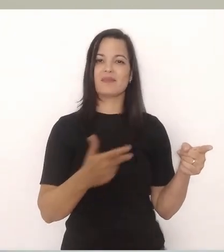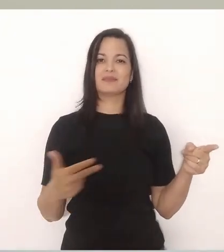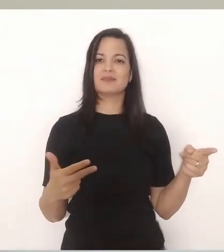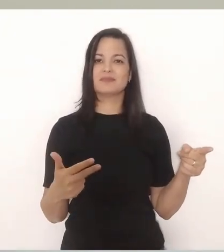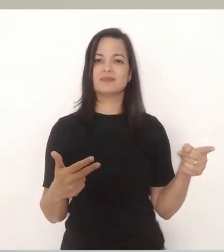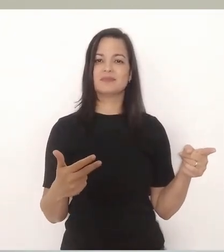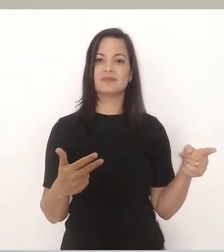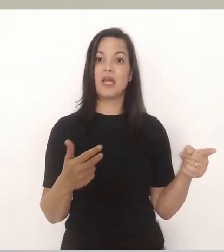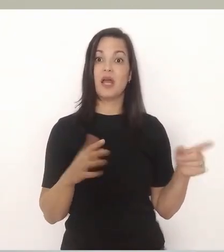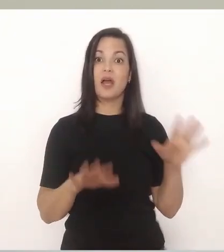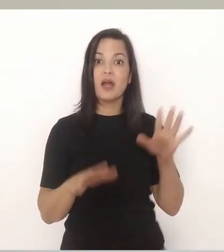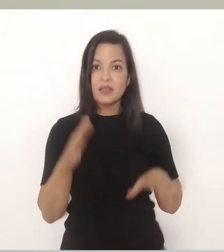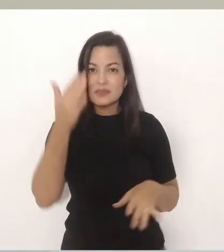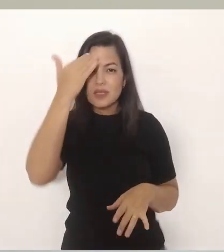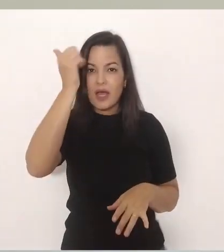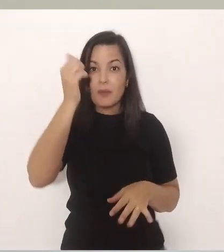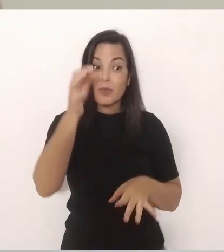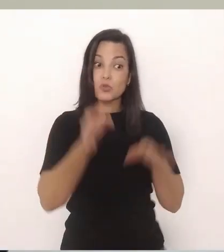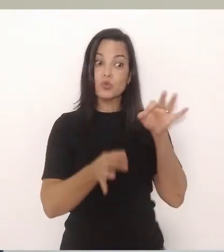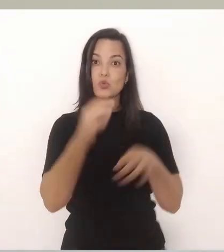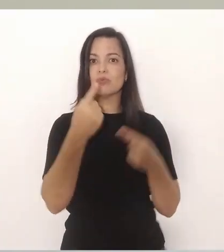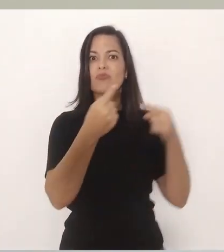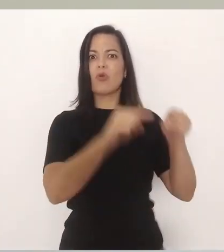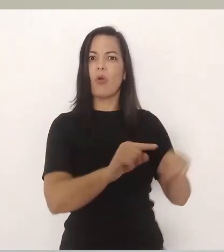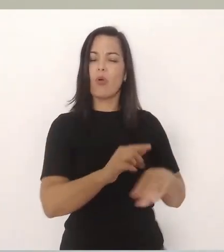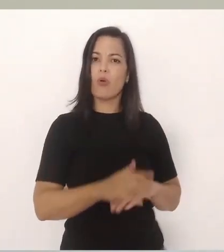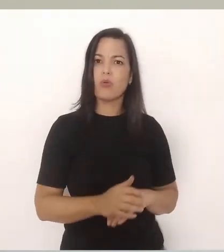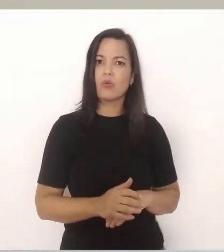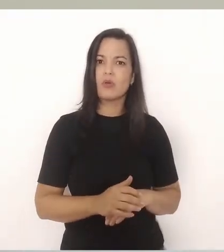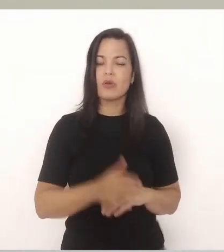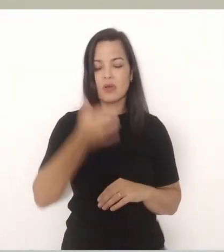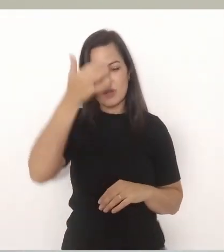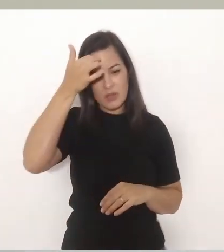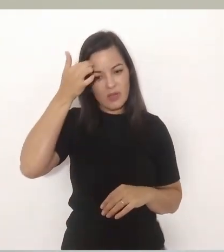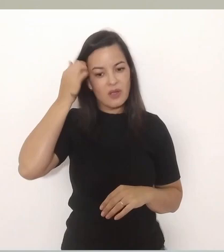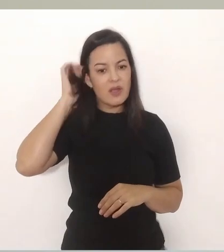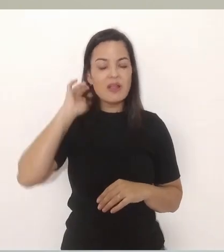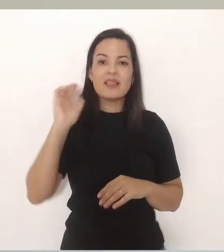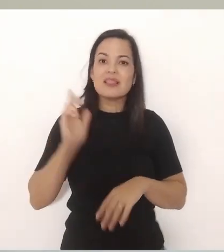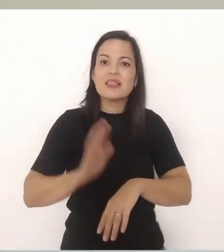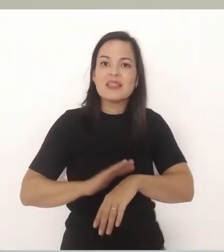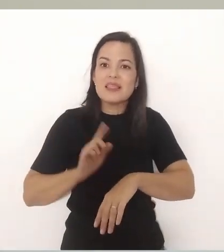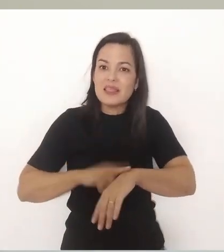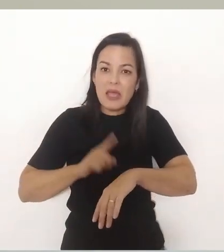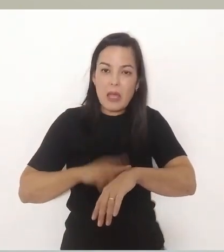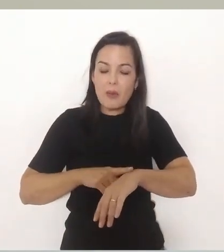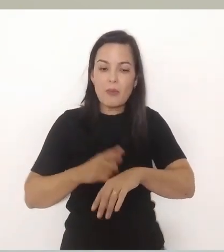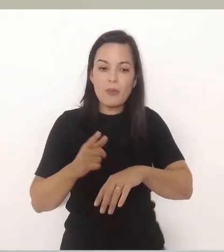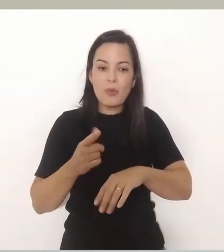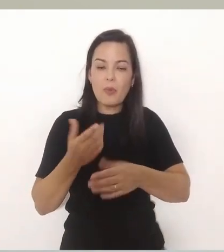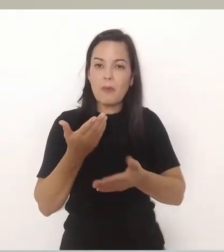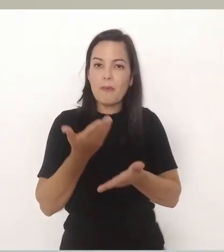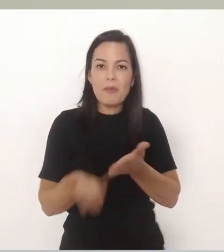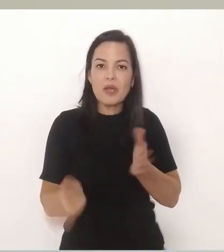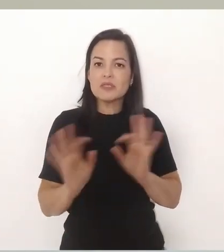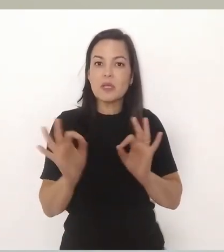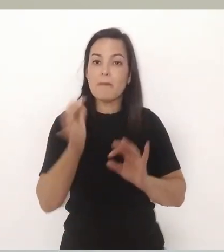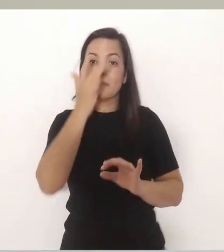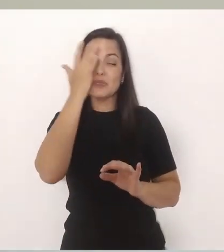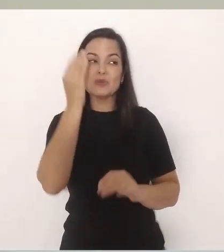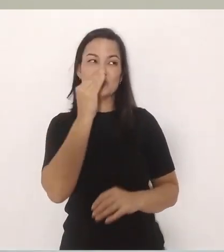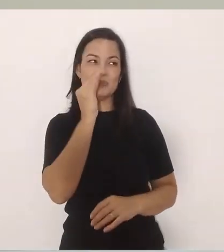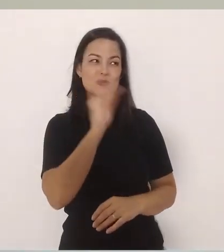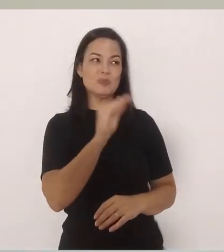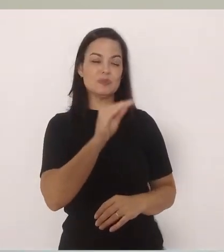Tantas vezes nós nem prestamos atenção, nem gastamos o nosso tempo com gente que a gente despreza. Isso não